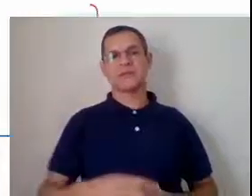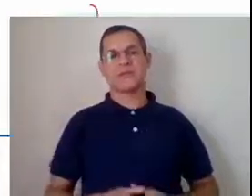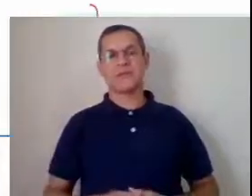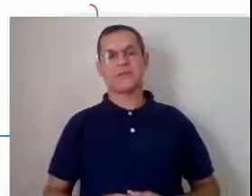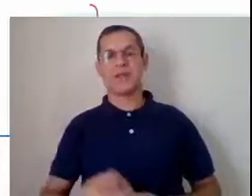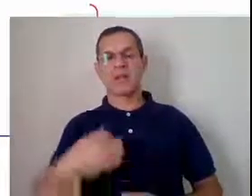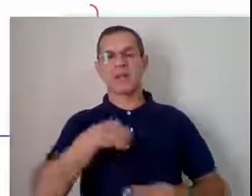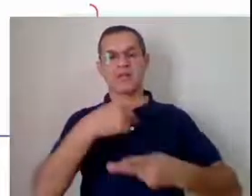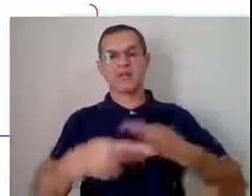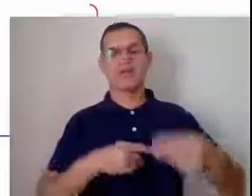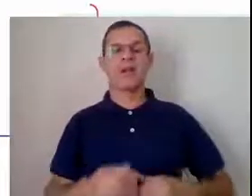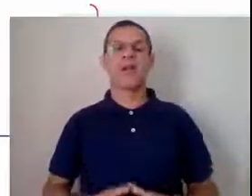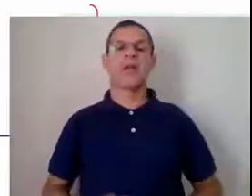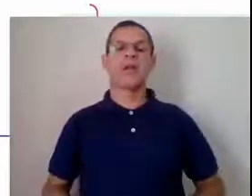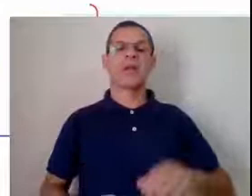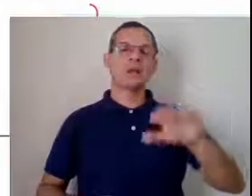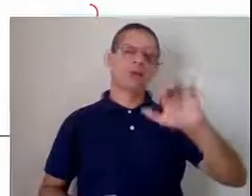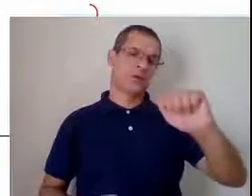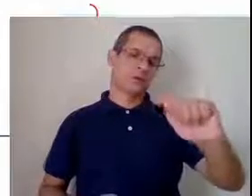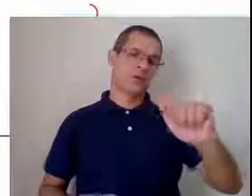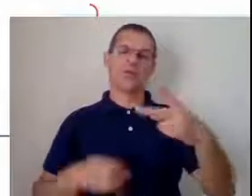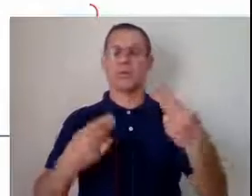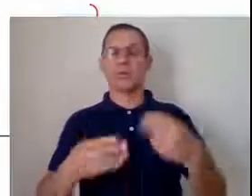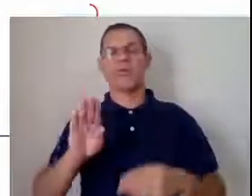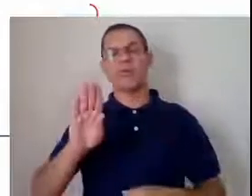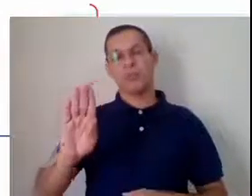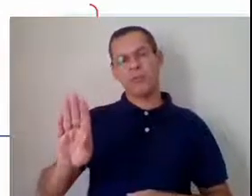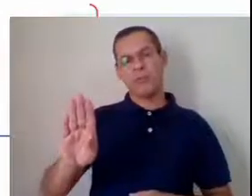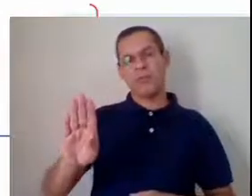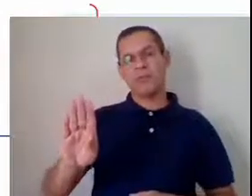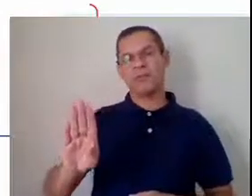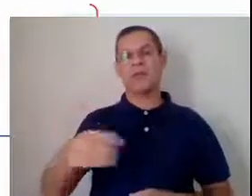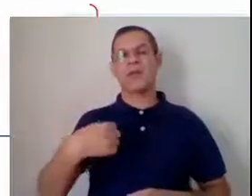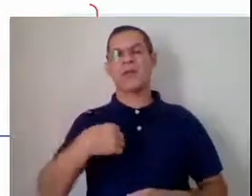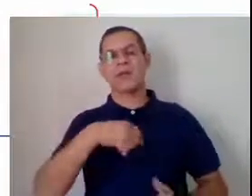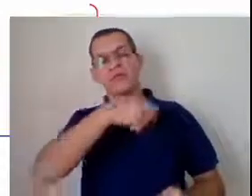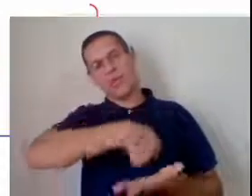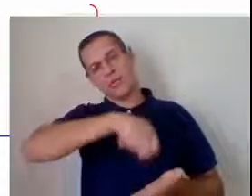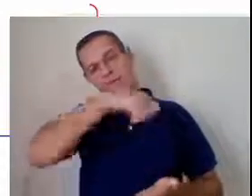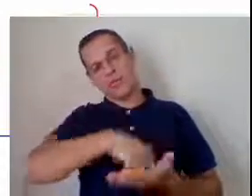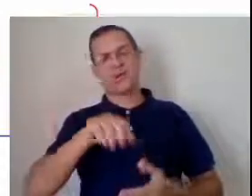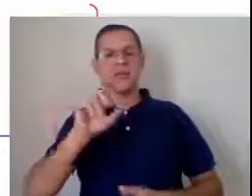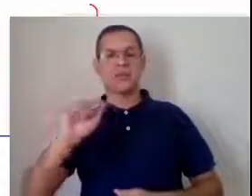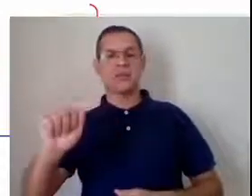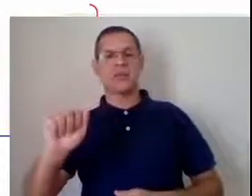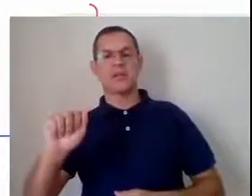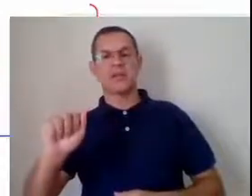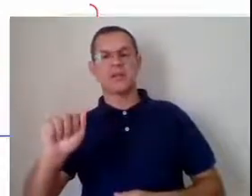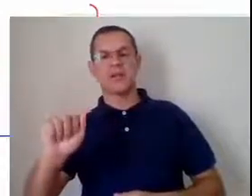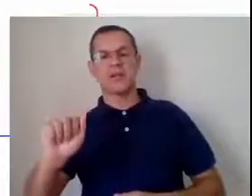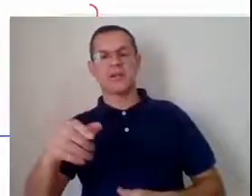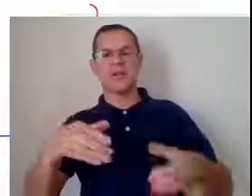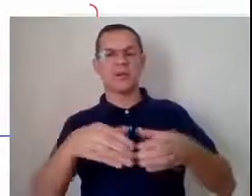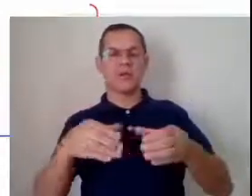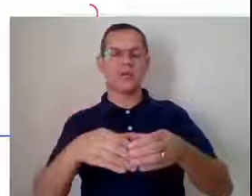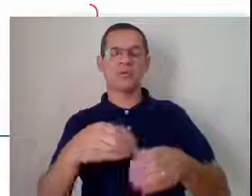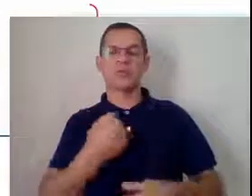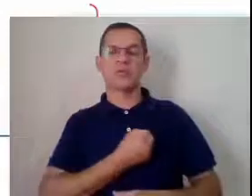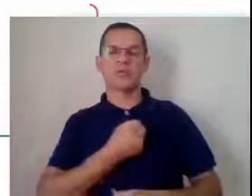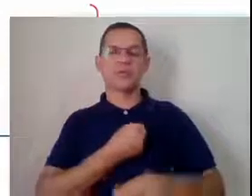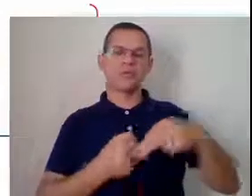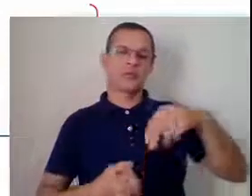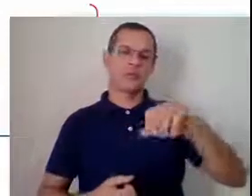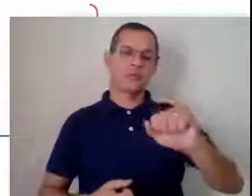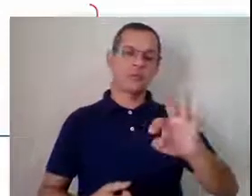Se eu estou dizendo que o A é igual ao B, eu escrevi que A é o conjunto dos números